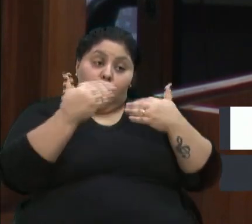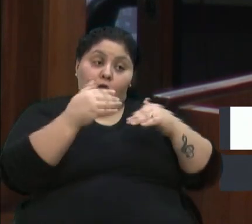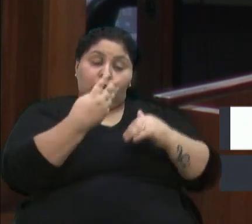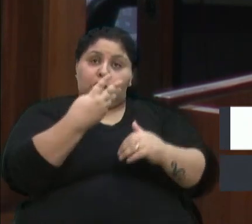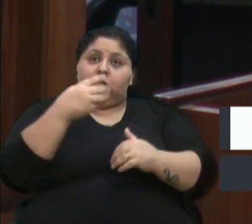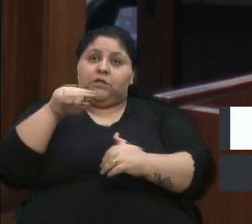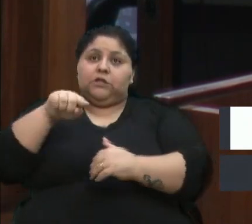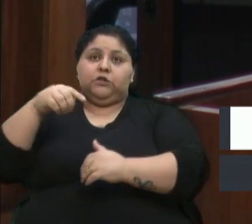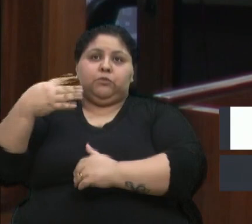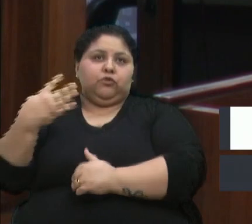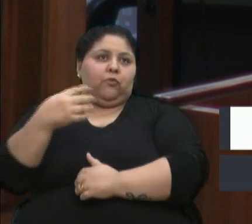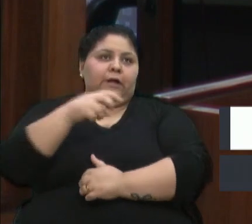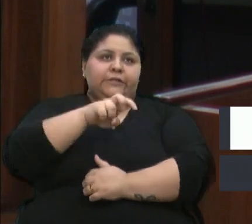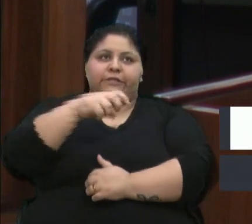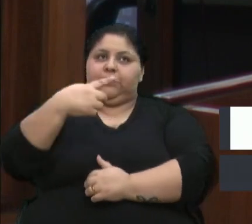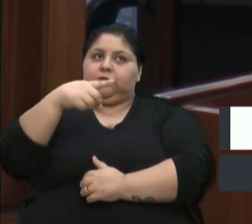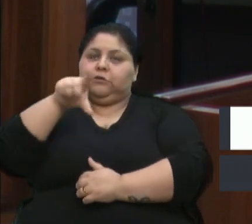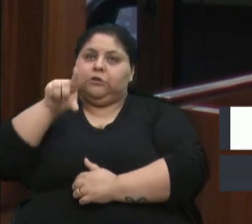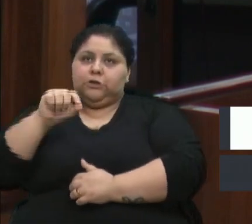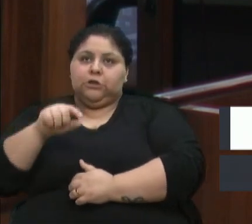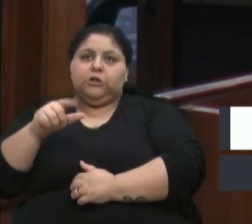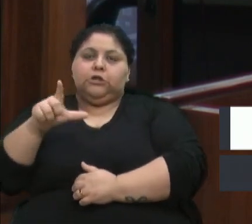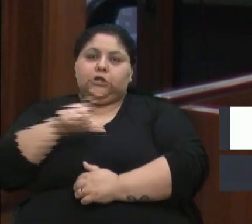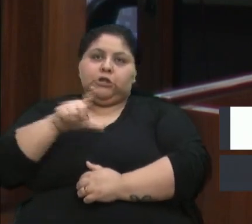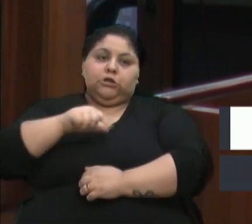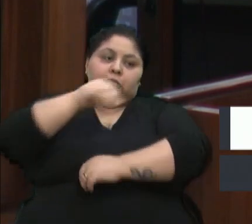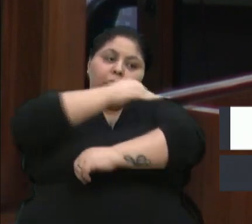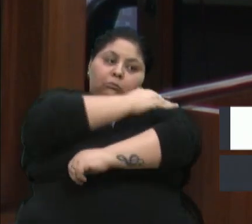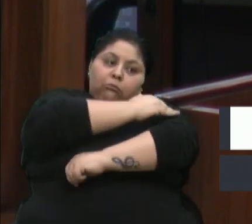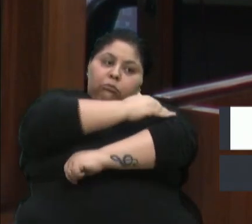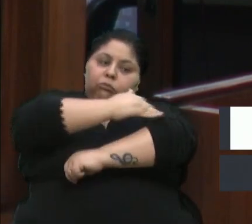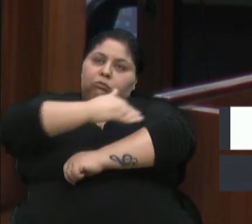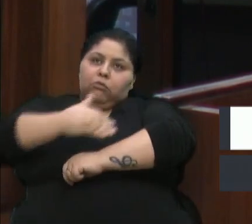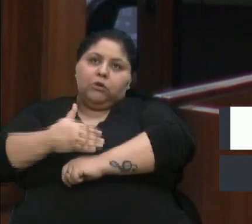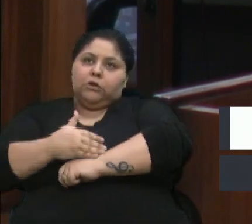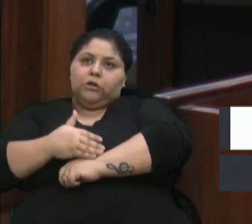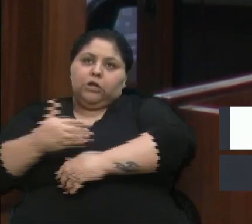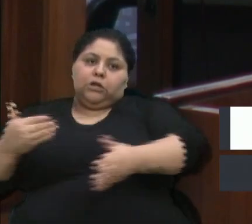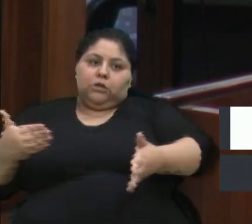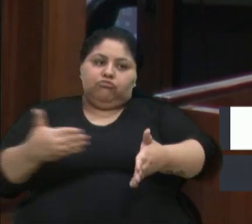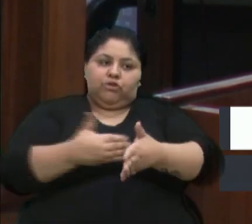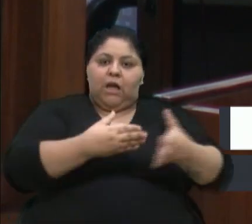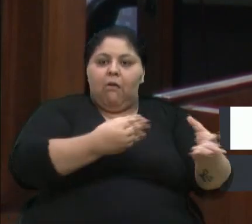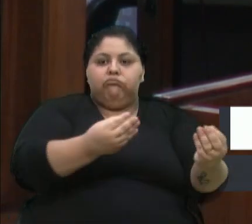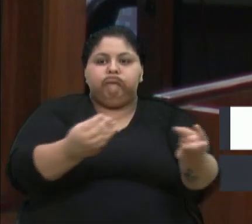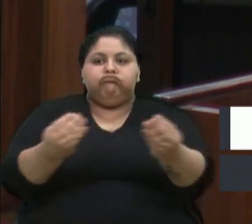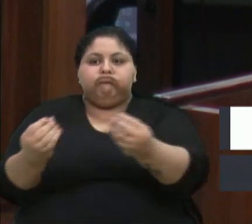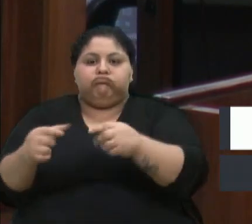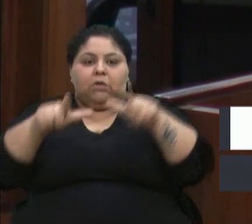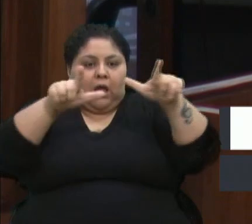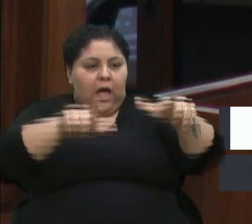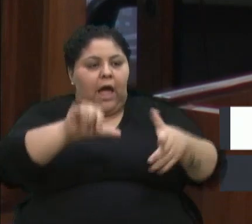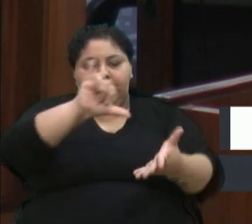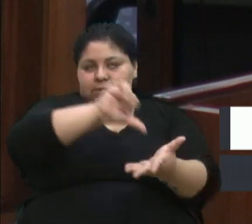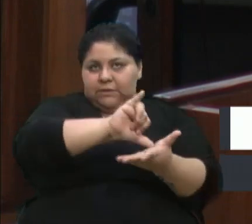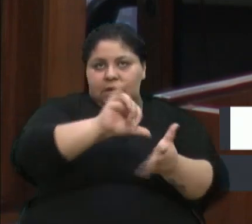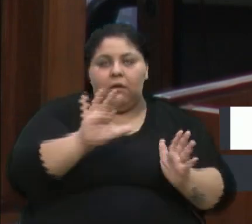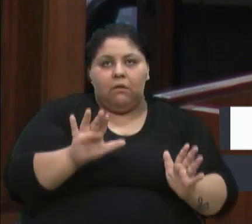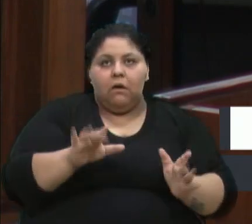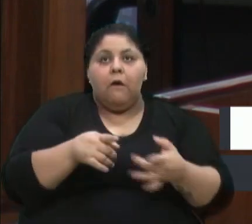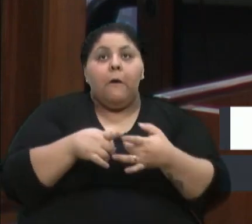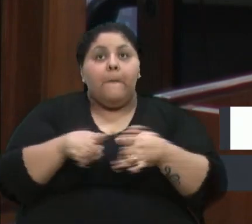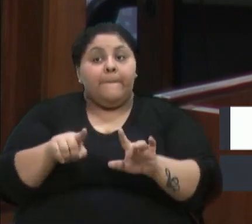de 5 e de 10 tinham um trajeto que não pegava tanta área central, mas